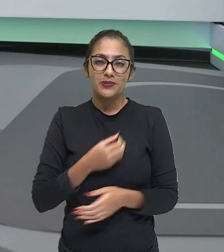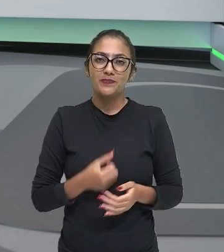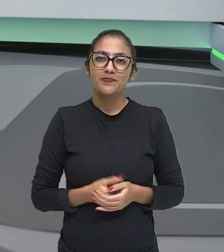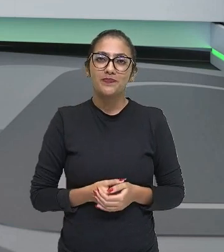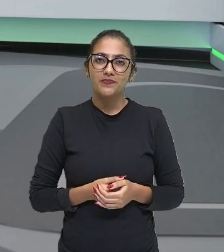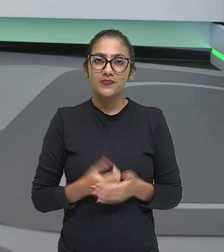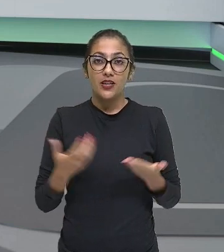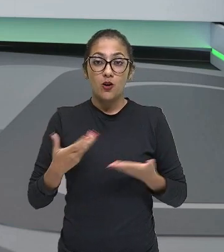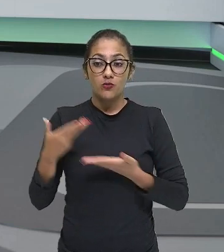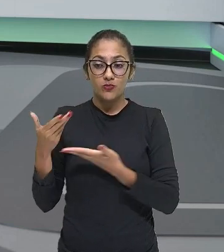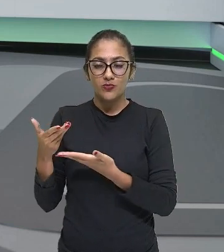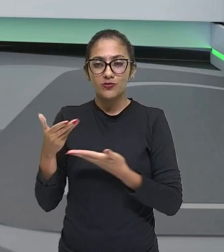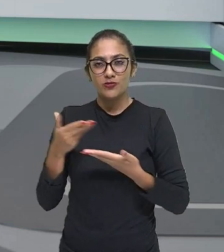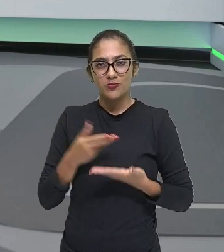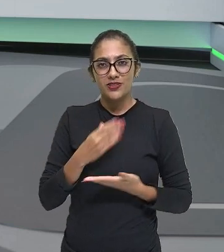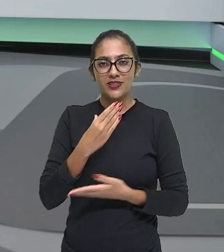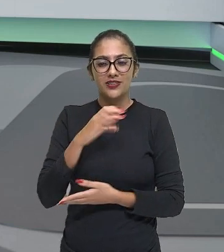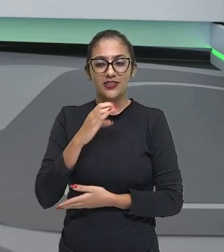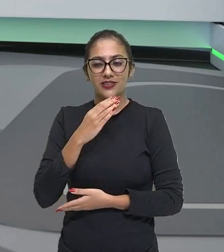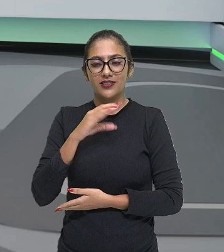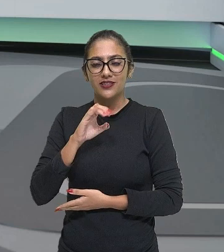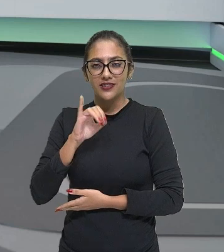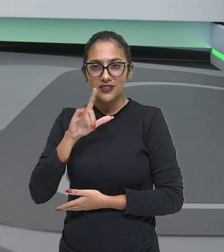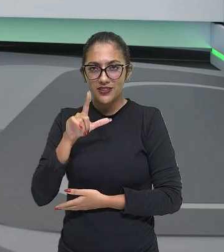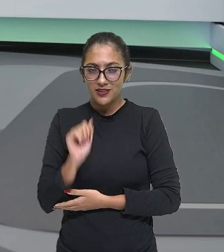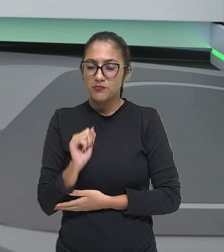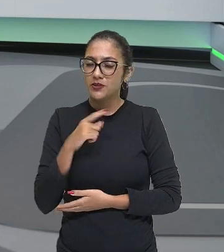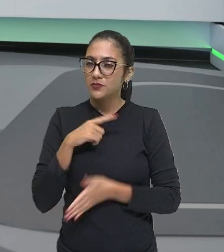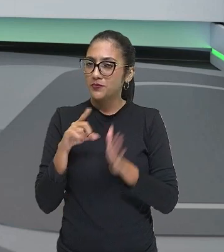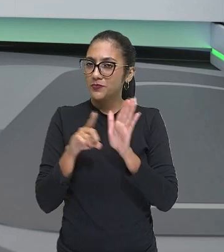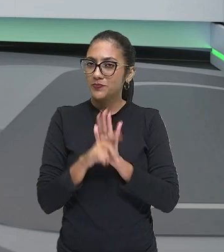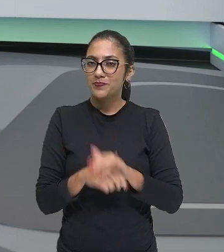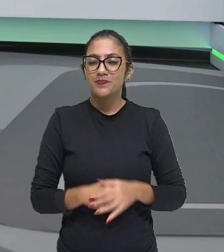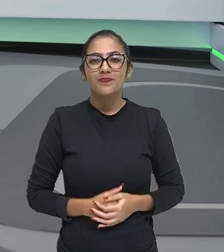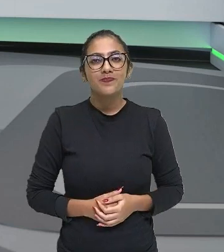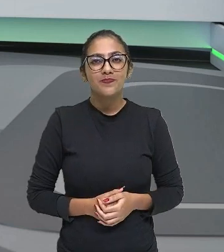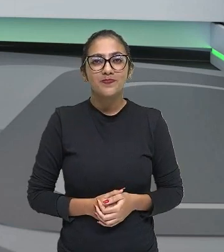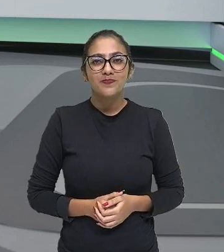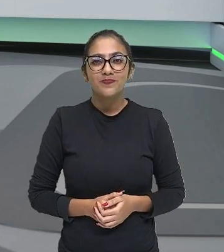a Cecília para fazer esse questionamento.